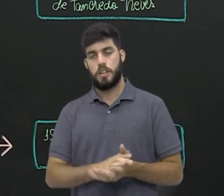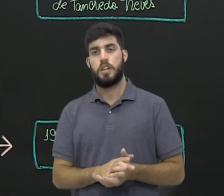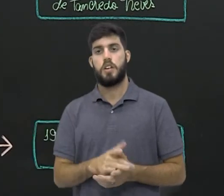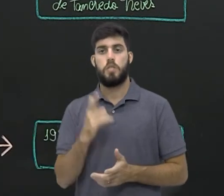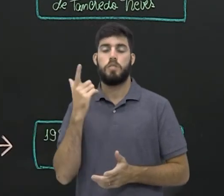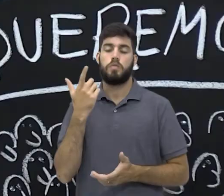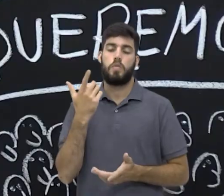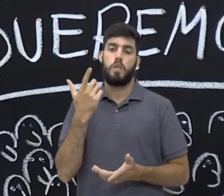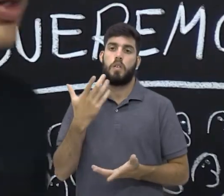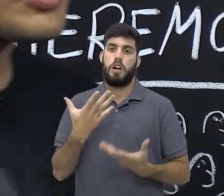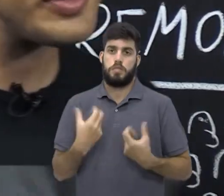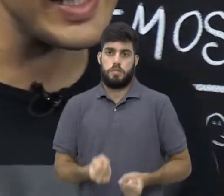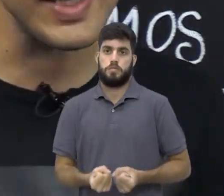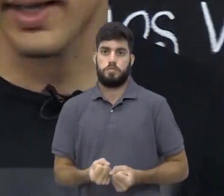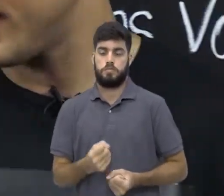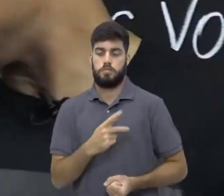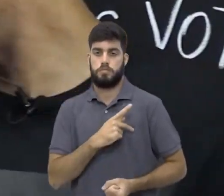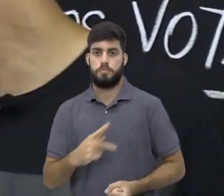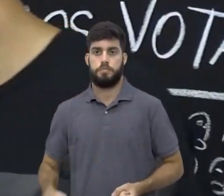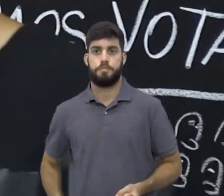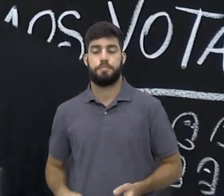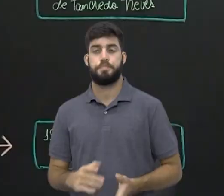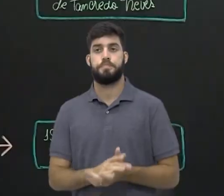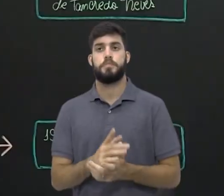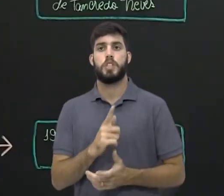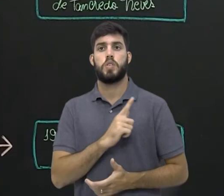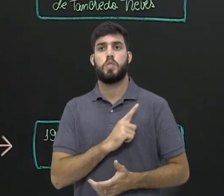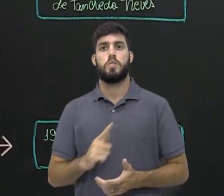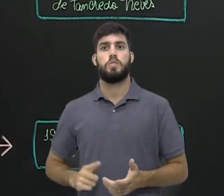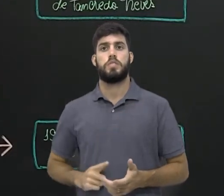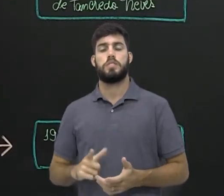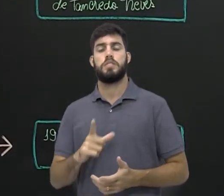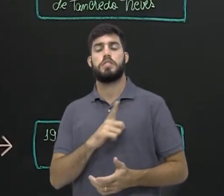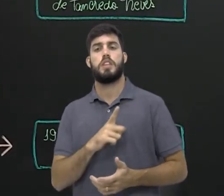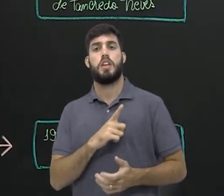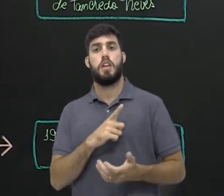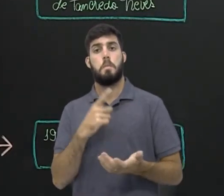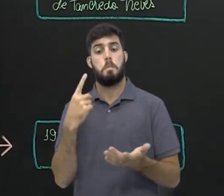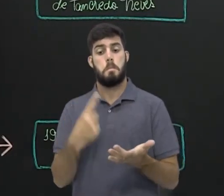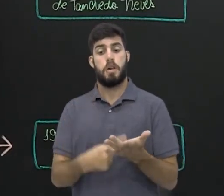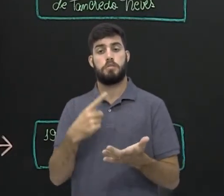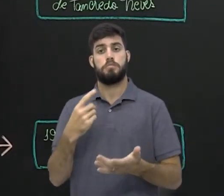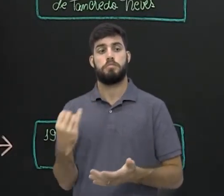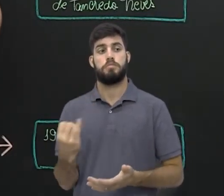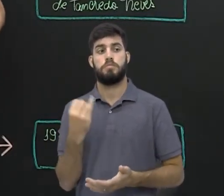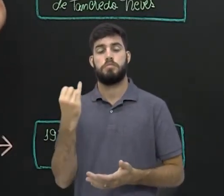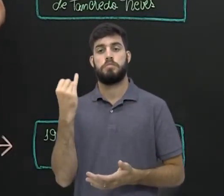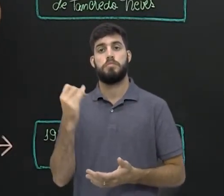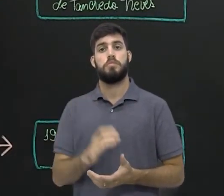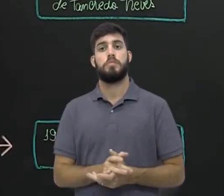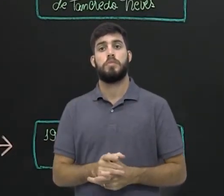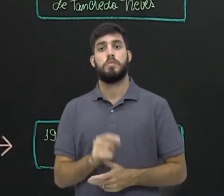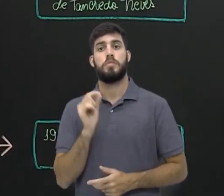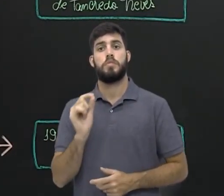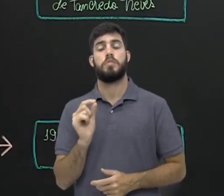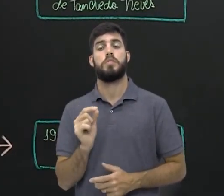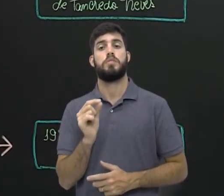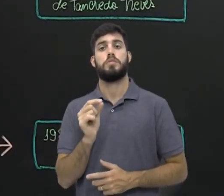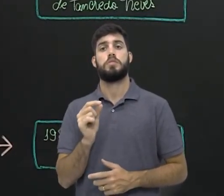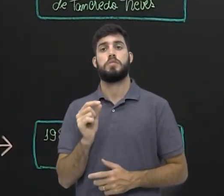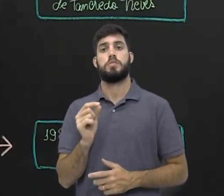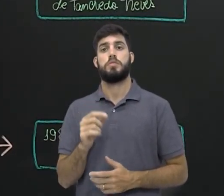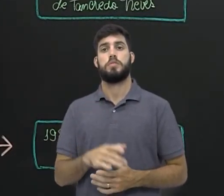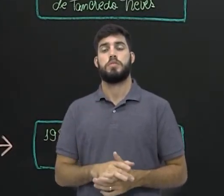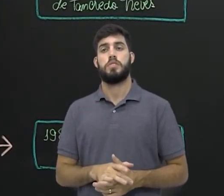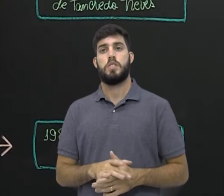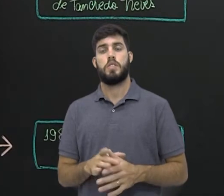da República. O governo do José Sarney, ele tem alguns marcos importantes para a conclusão, digamos